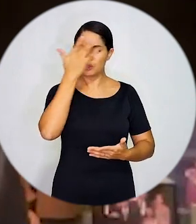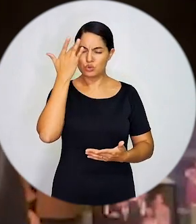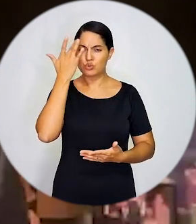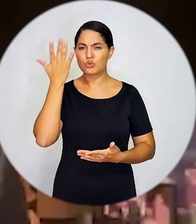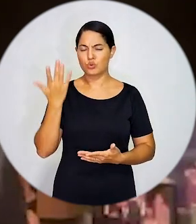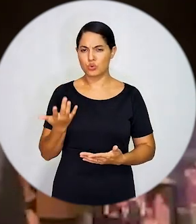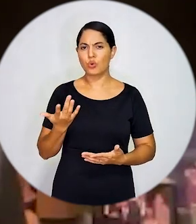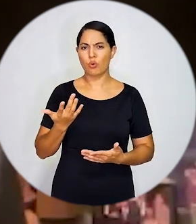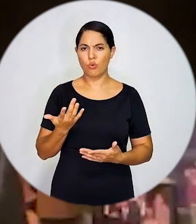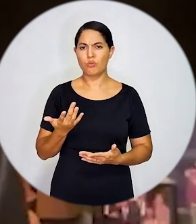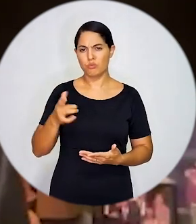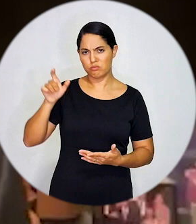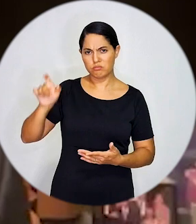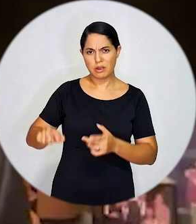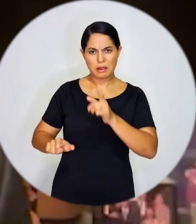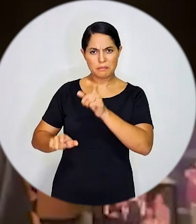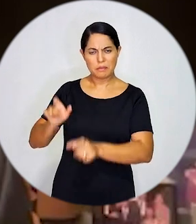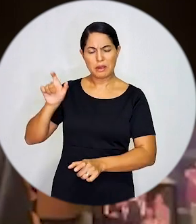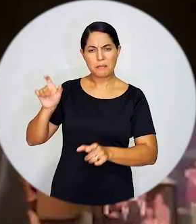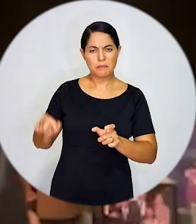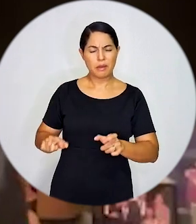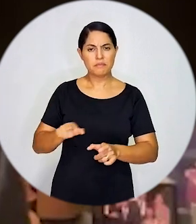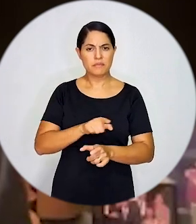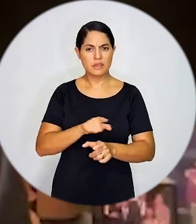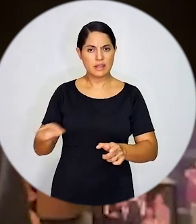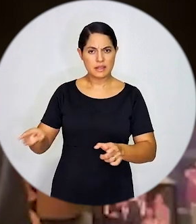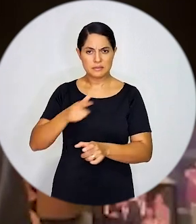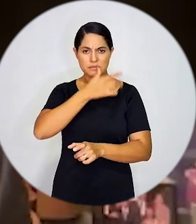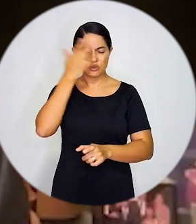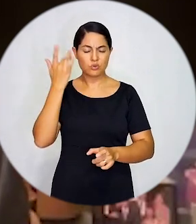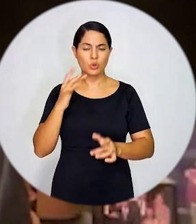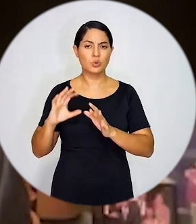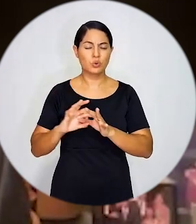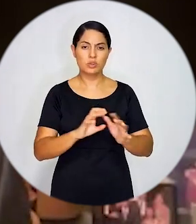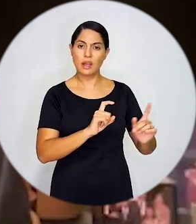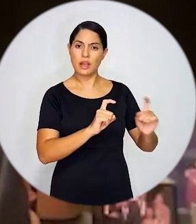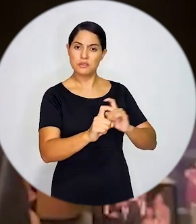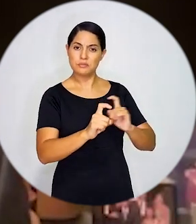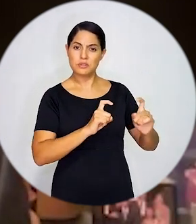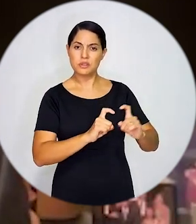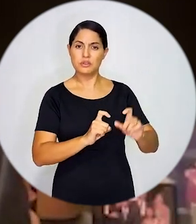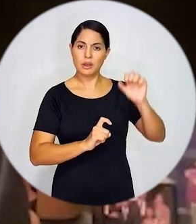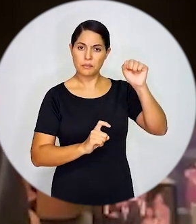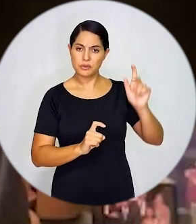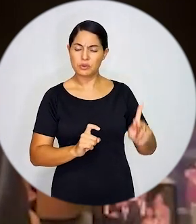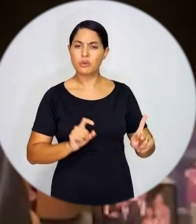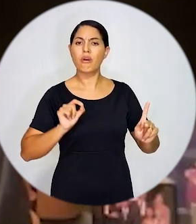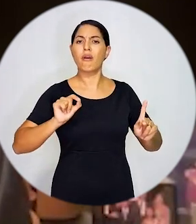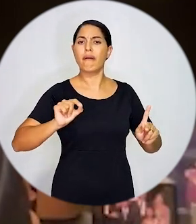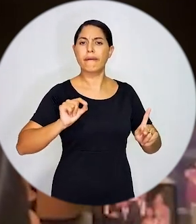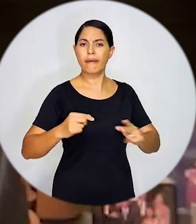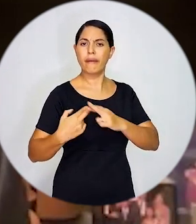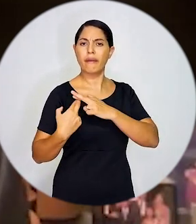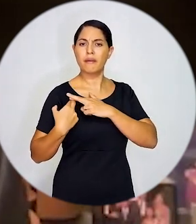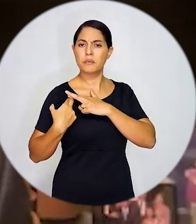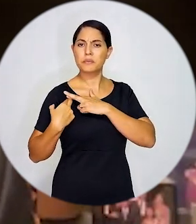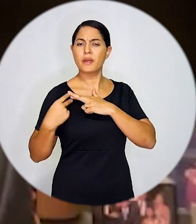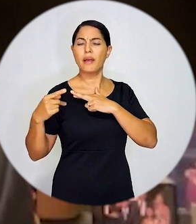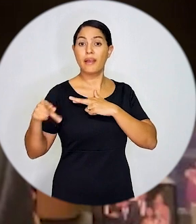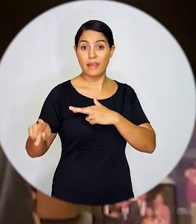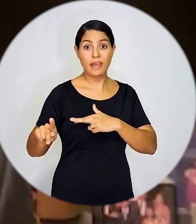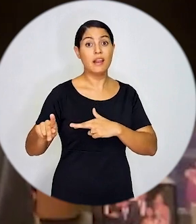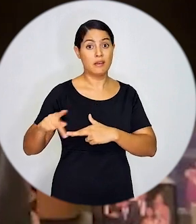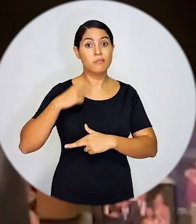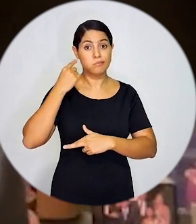mais habilitado a prestar uma consultoria, uma assessoria em um requerimento administrativo de aposentadoria, por exemplo, é o